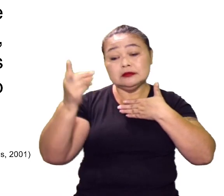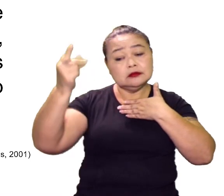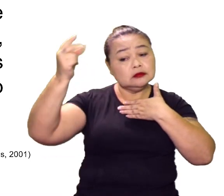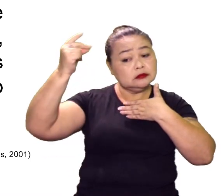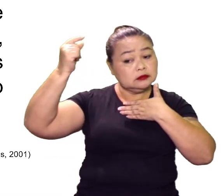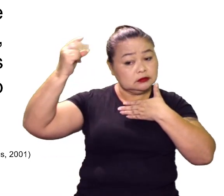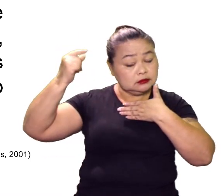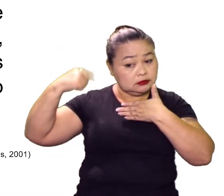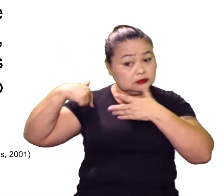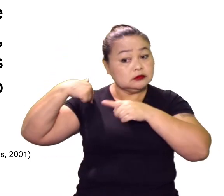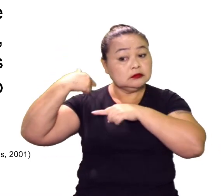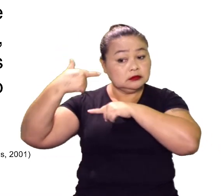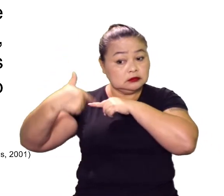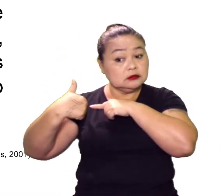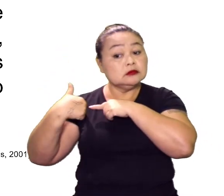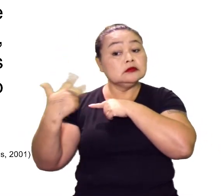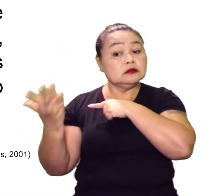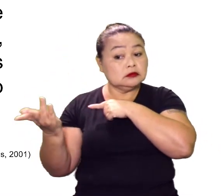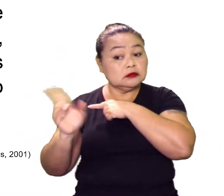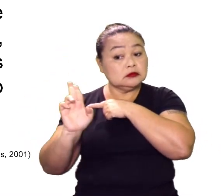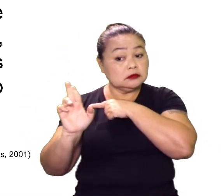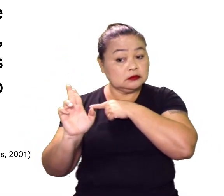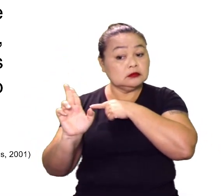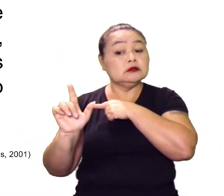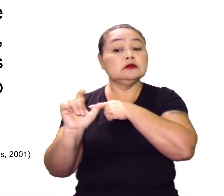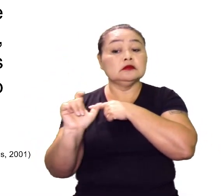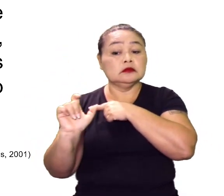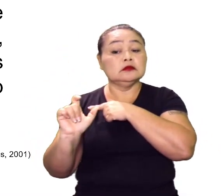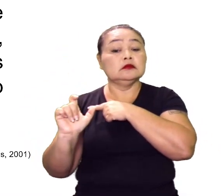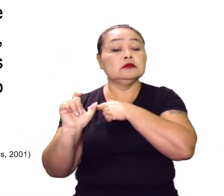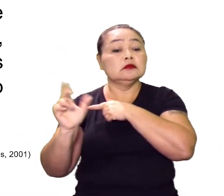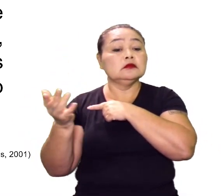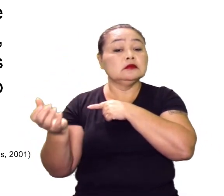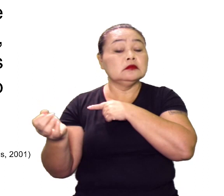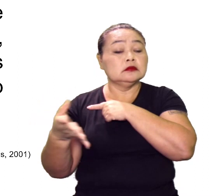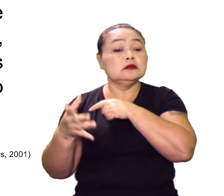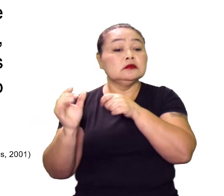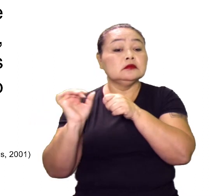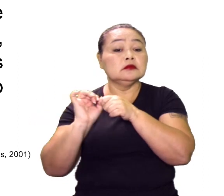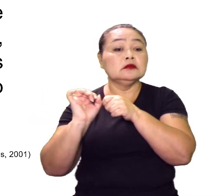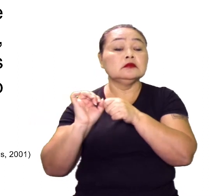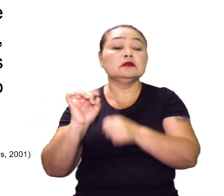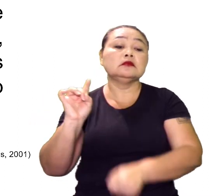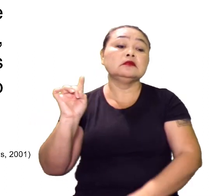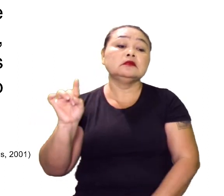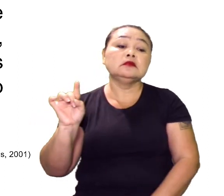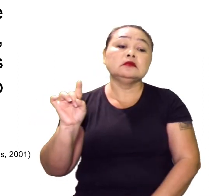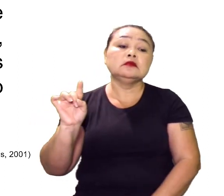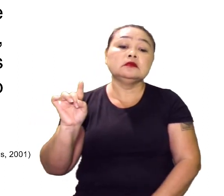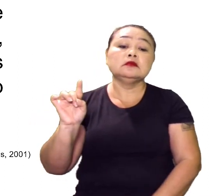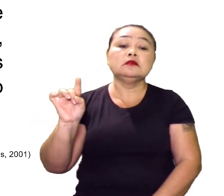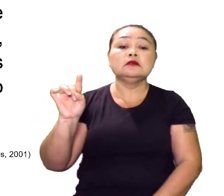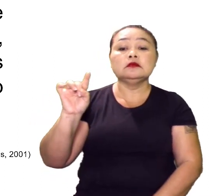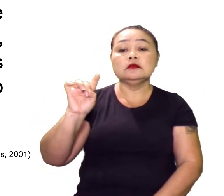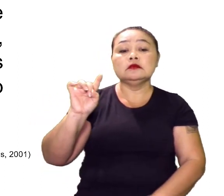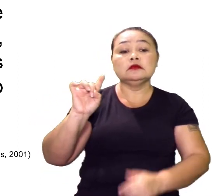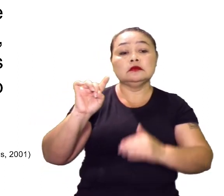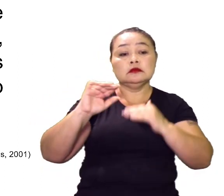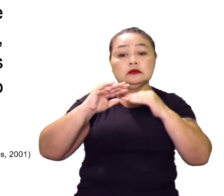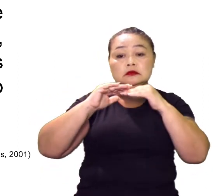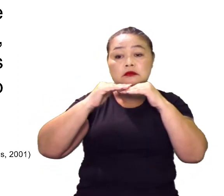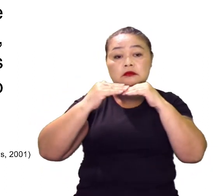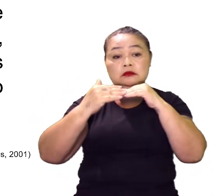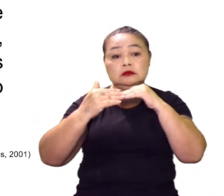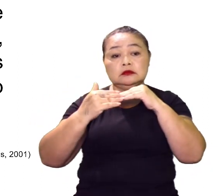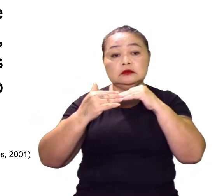antiga. E já já a gente vai trazer a moderna para eles. É um pouco mais, contém um pouco mais de nomes. E essa encosta setentrional,